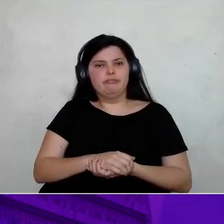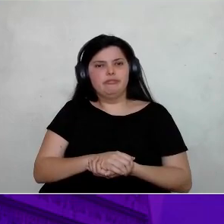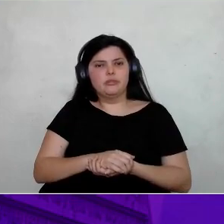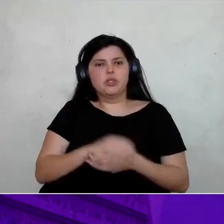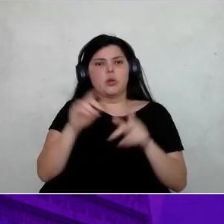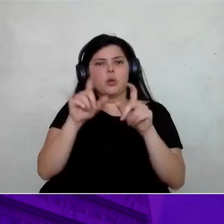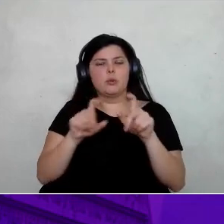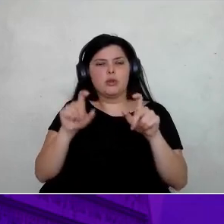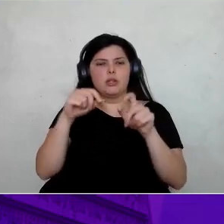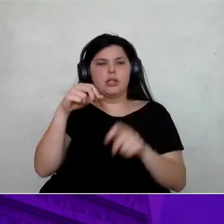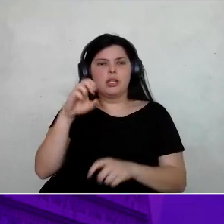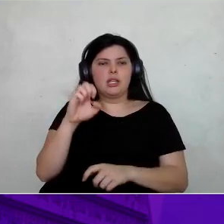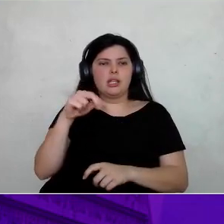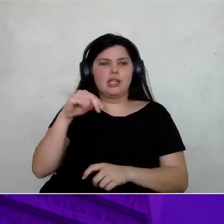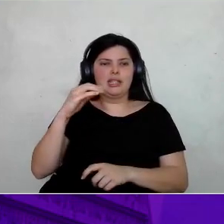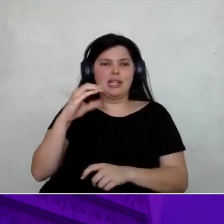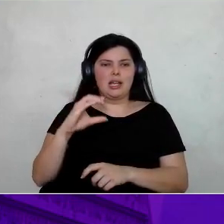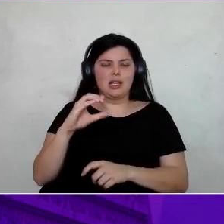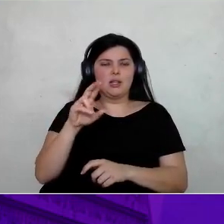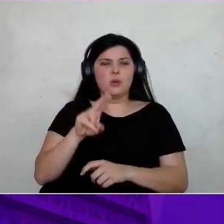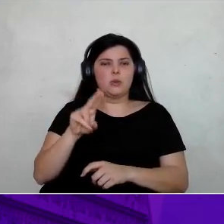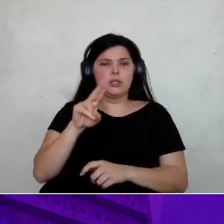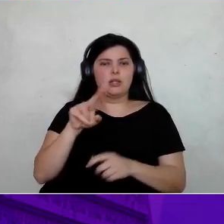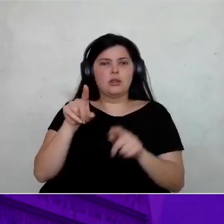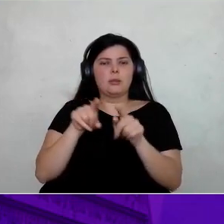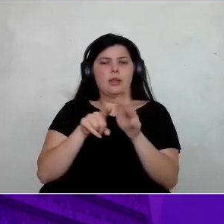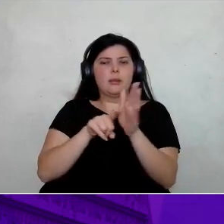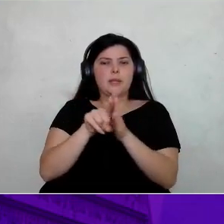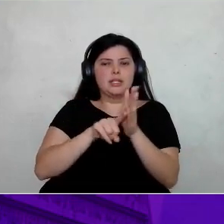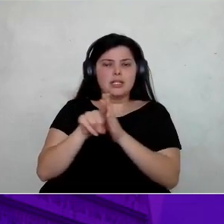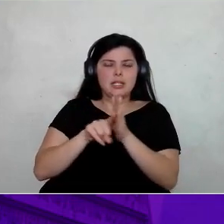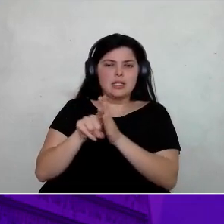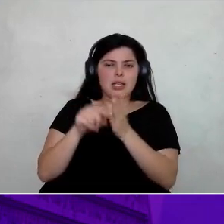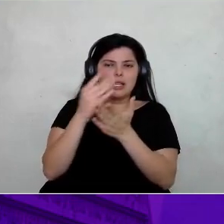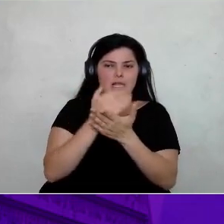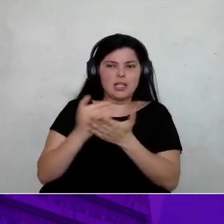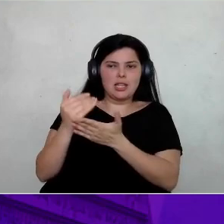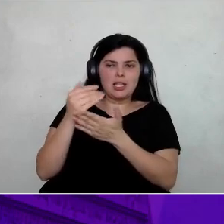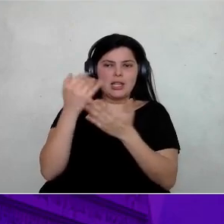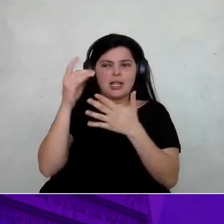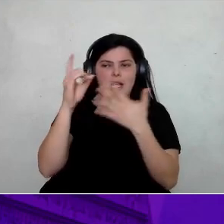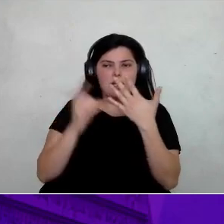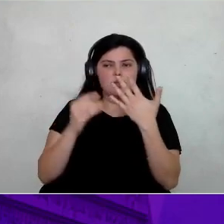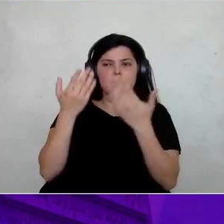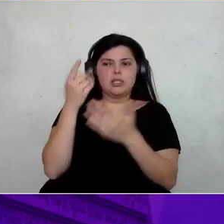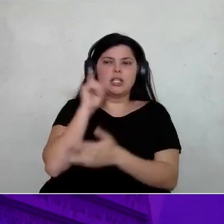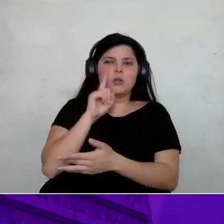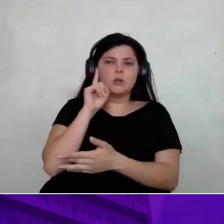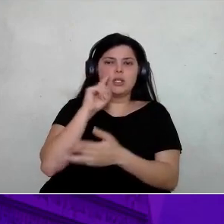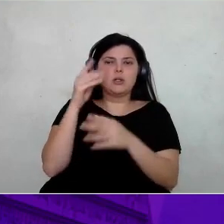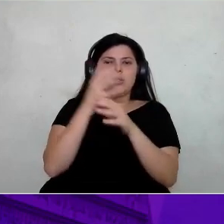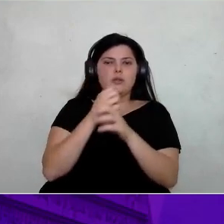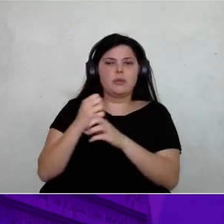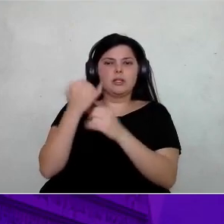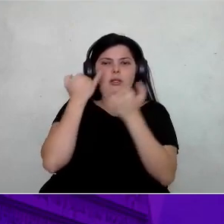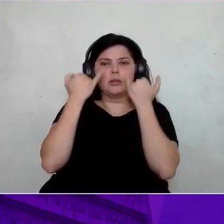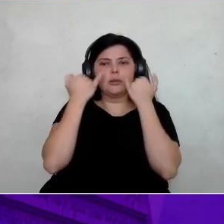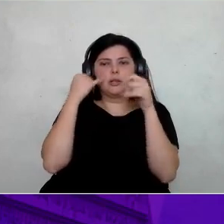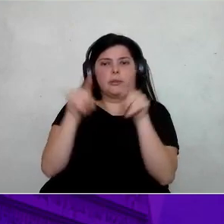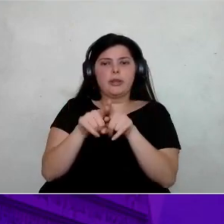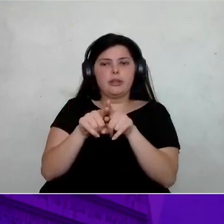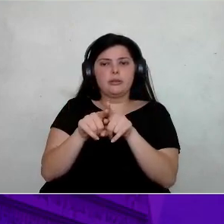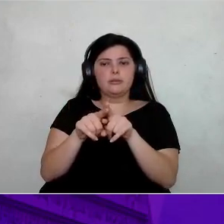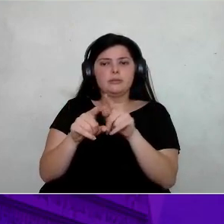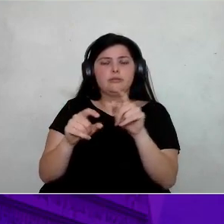ENIAC, por exemplo, ele foi usado no censo dos Estados Unidos, né, para contabilizar informações, mas surgiu